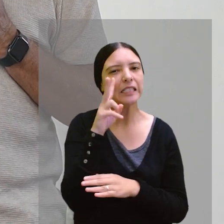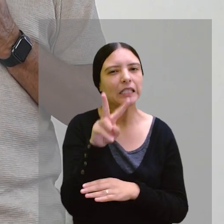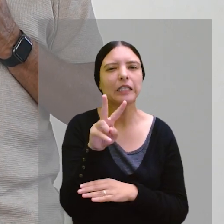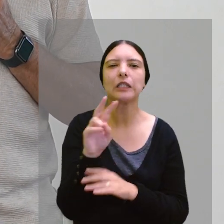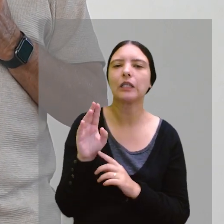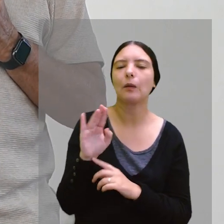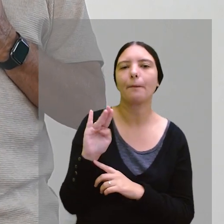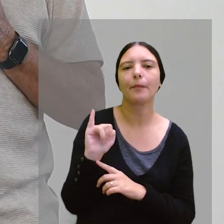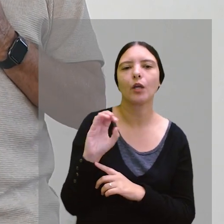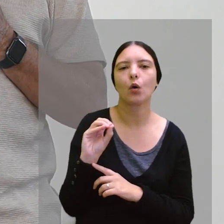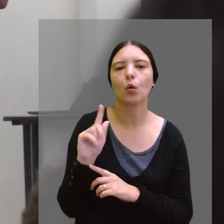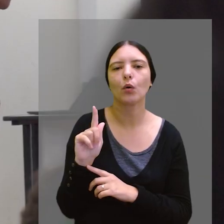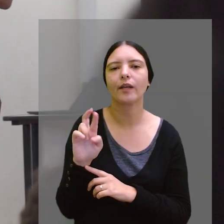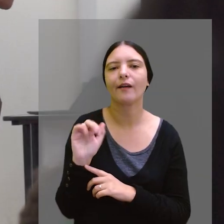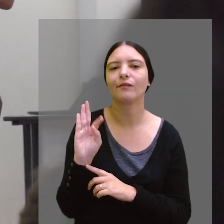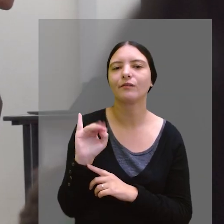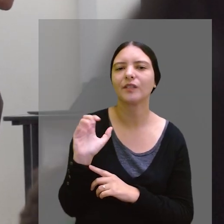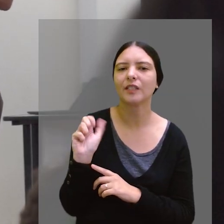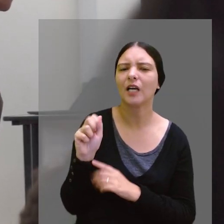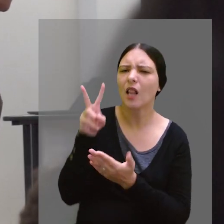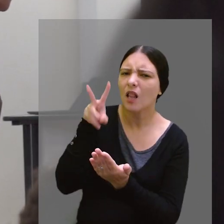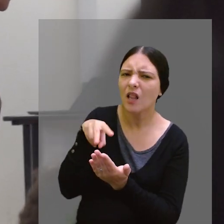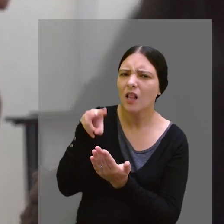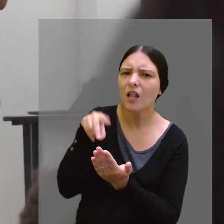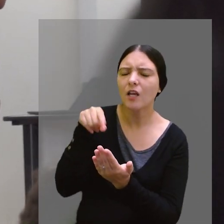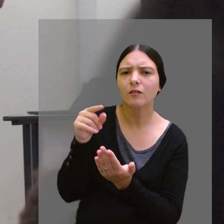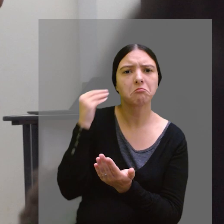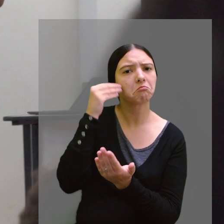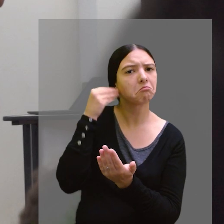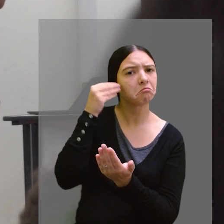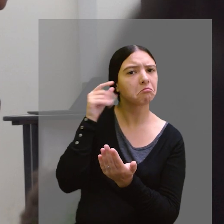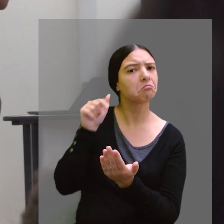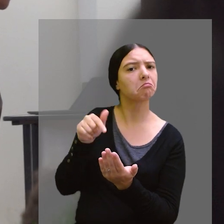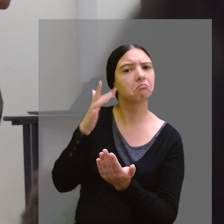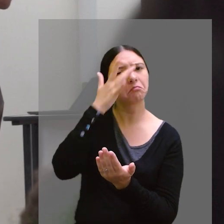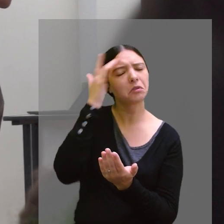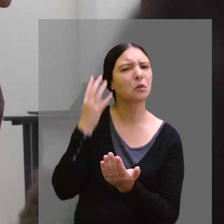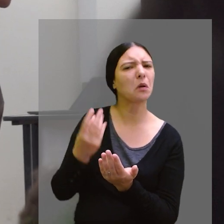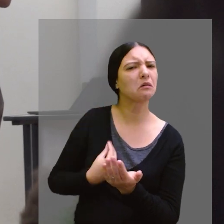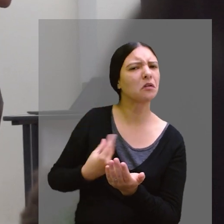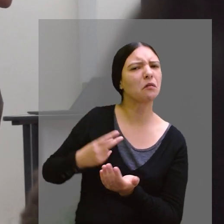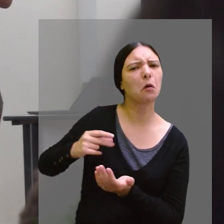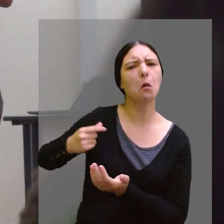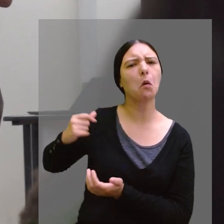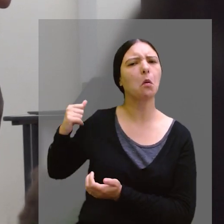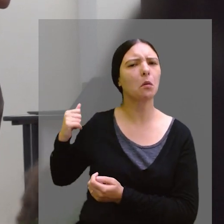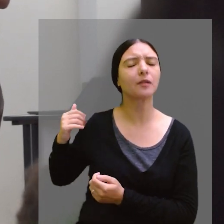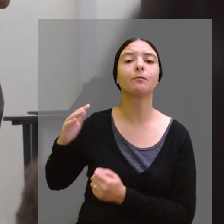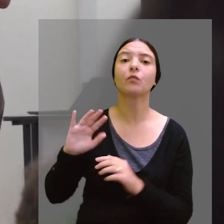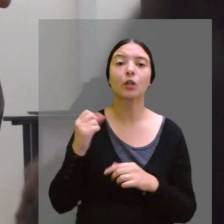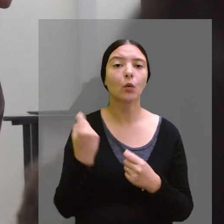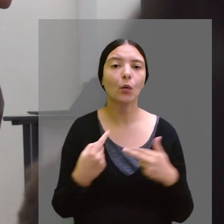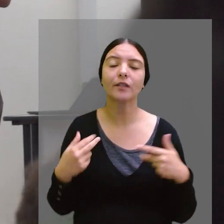uma biografia. Então você lê naquela biografia, você adquire uma experiência de gente que viveu muito mais do que vocês e